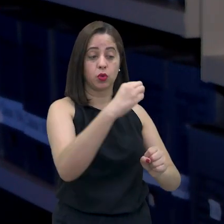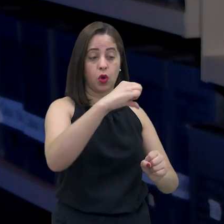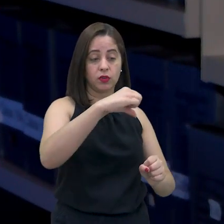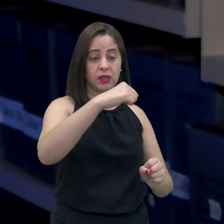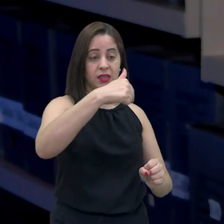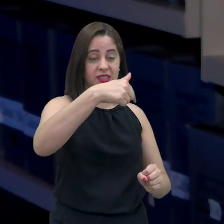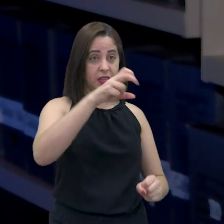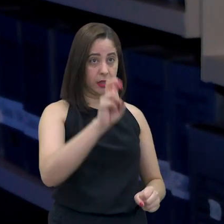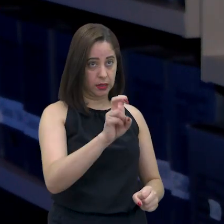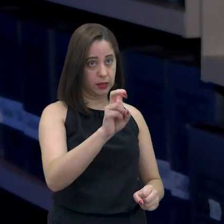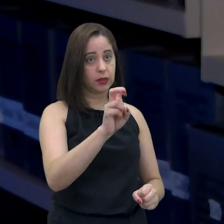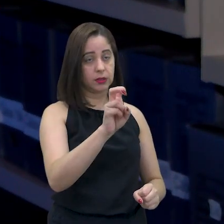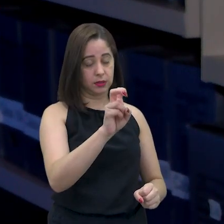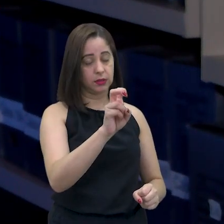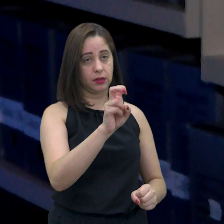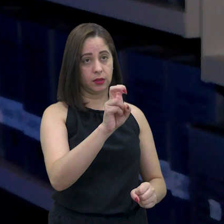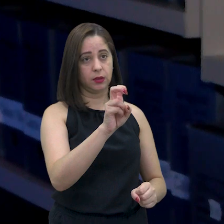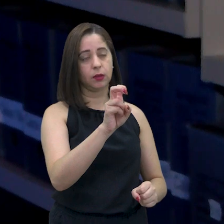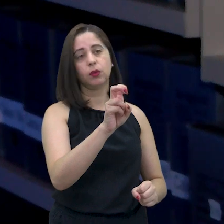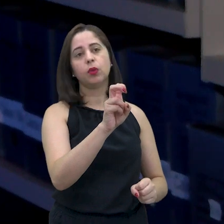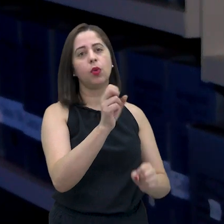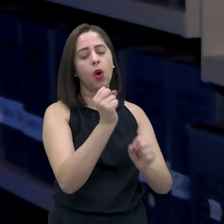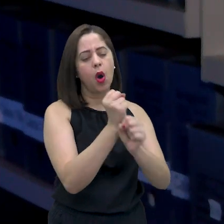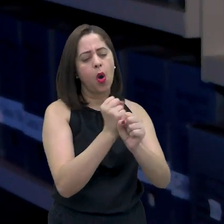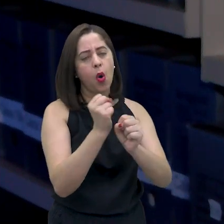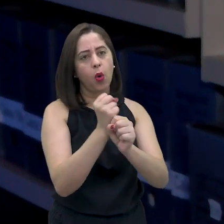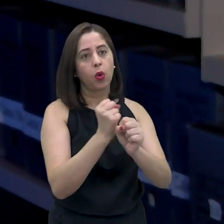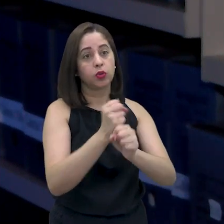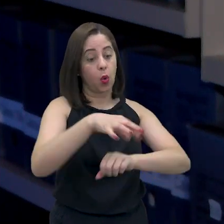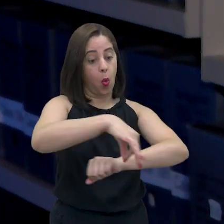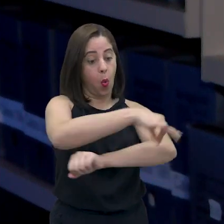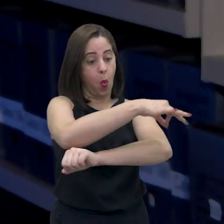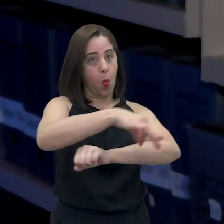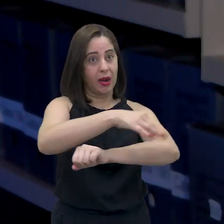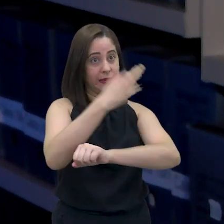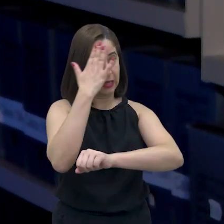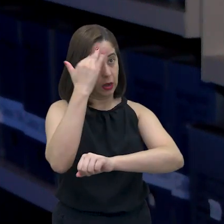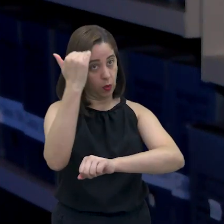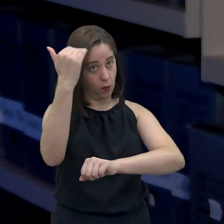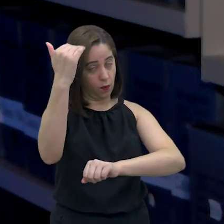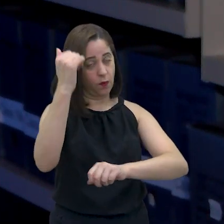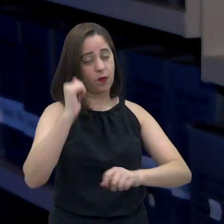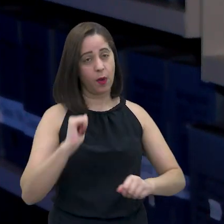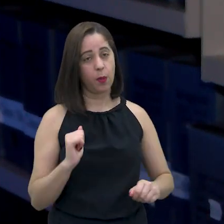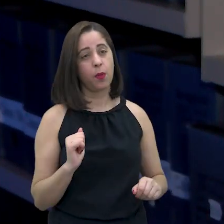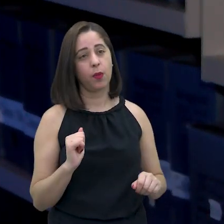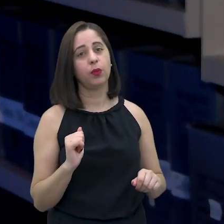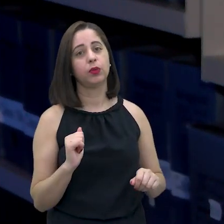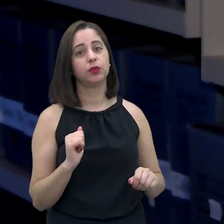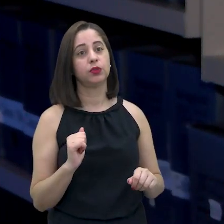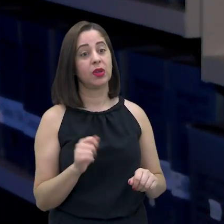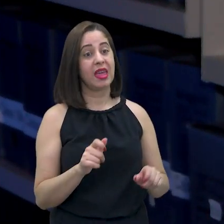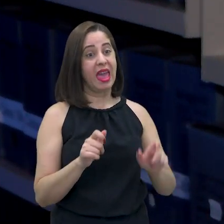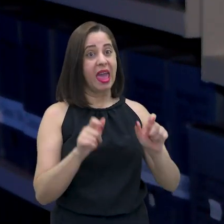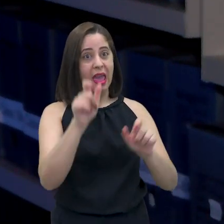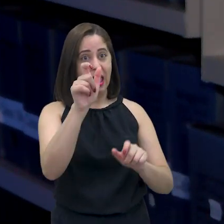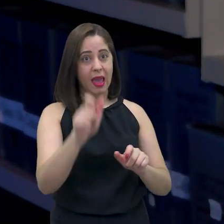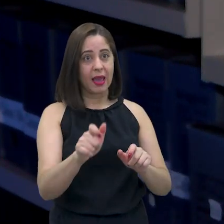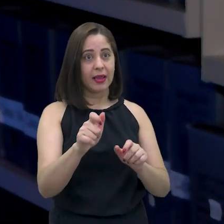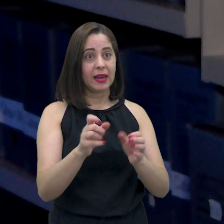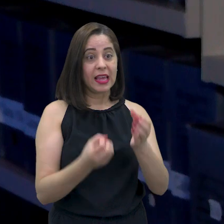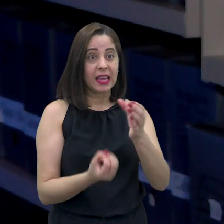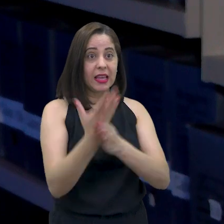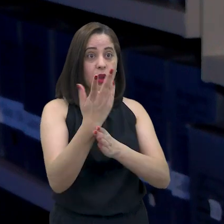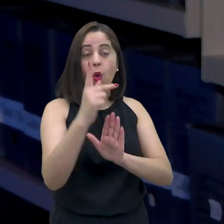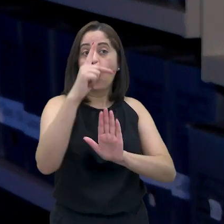eles contrataram o escritório do Jorge wih que era um famoso arquiteto naquele naquela época né naqueles anos e ele fez esse primeiro